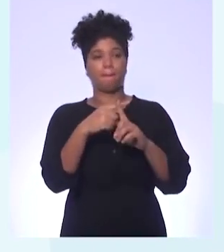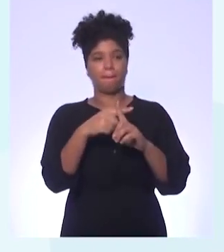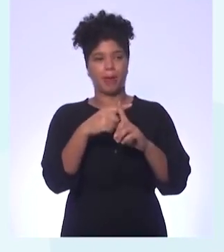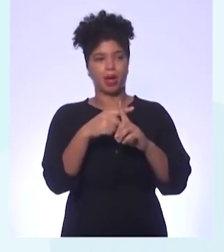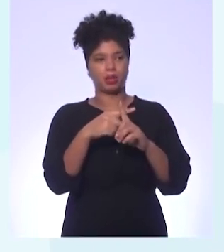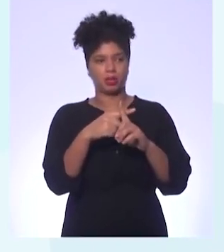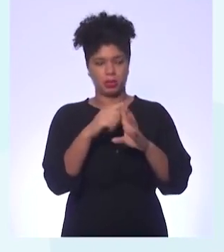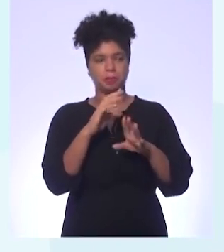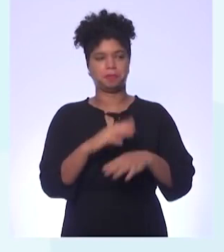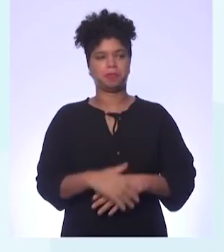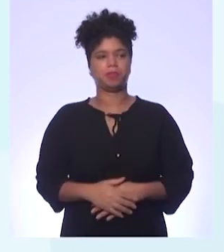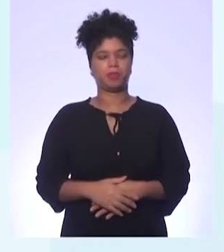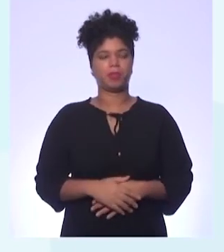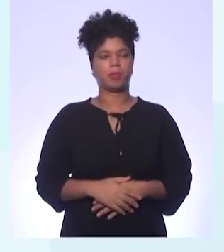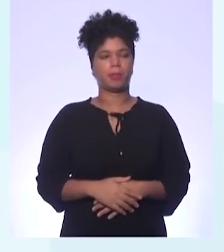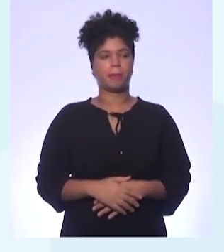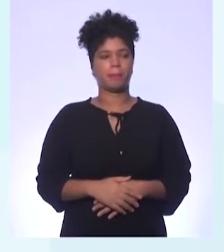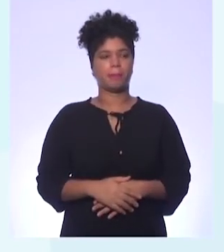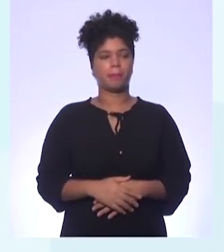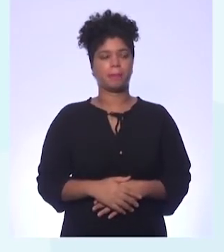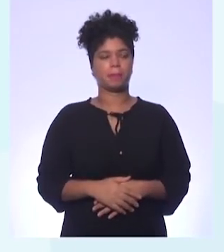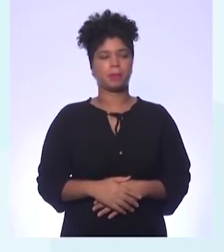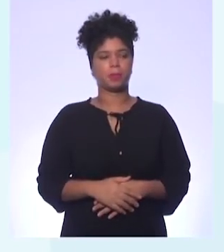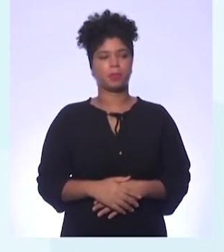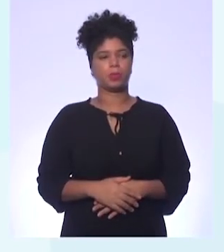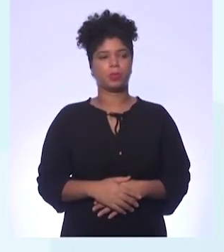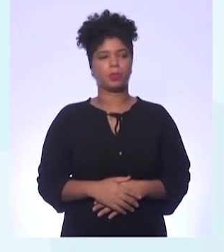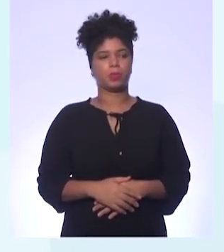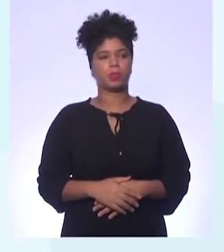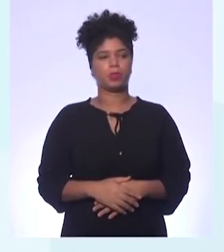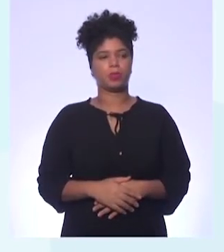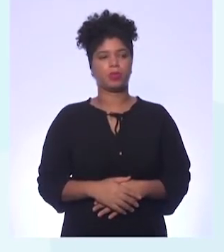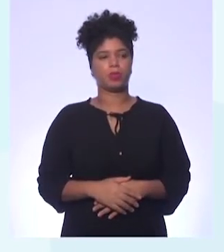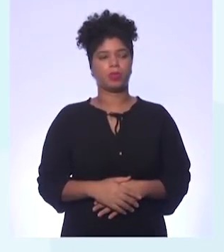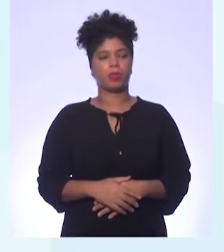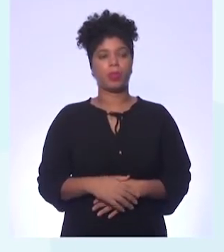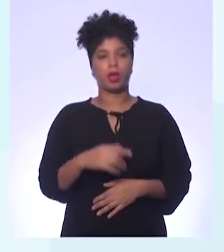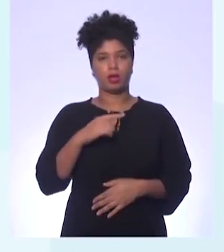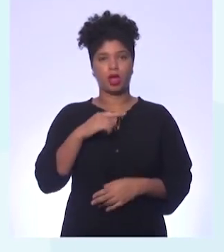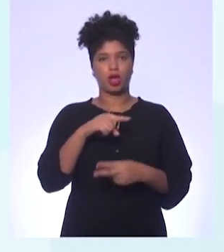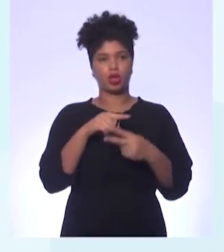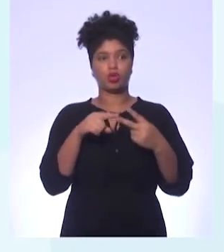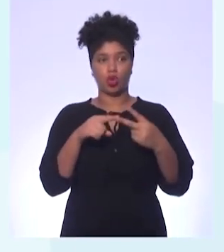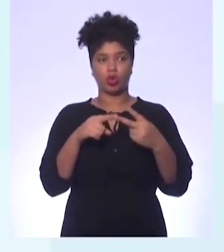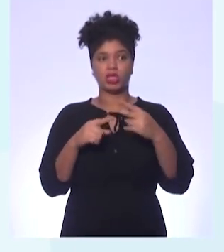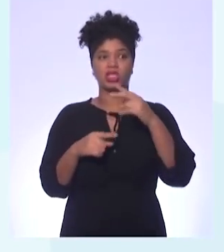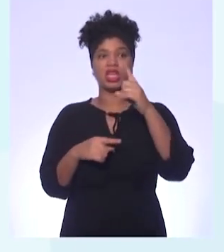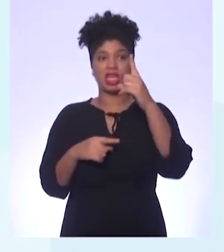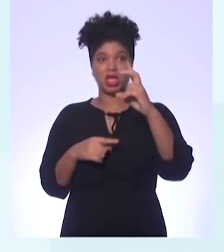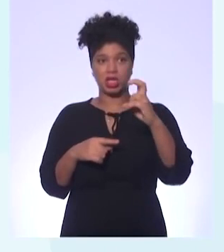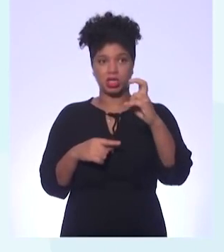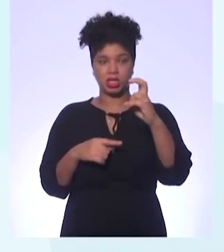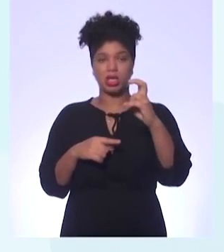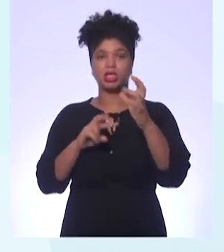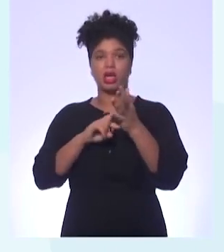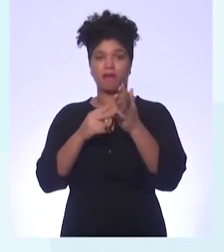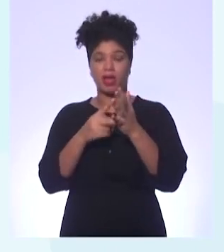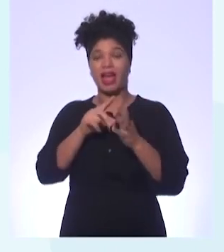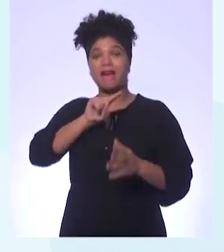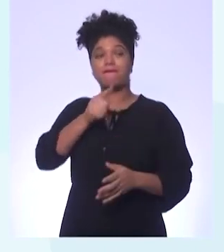4, 12, vai 1, aqui dá 4 e aqui dá 9. Como a gente tem duas casas decimais, duas casas.